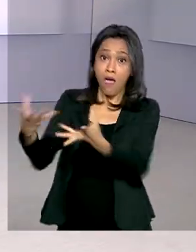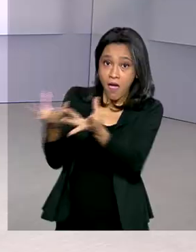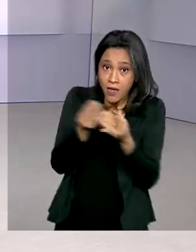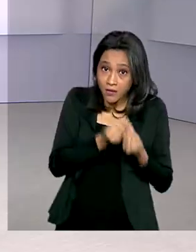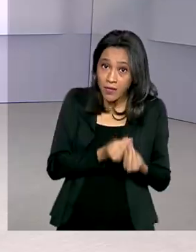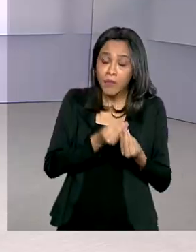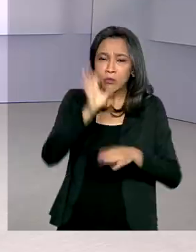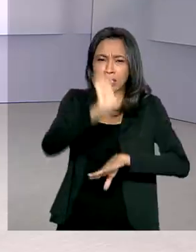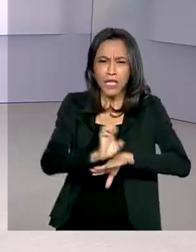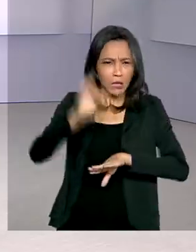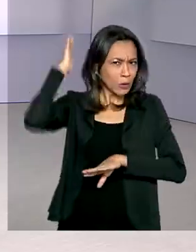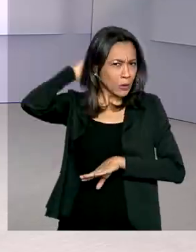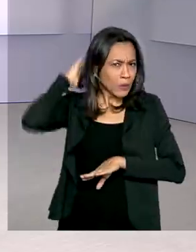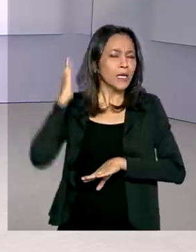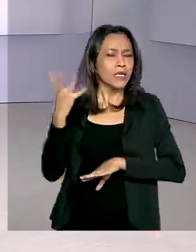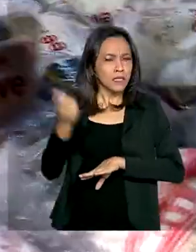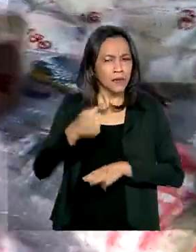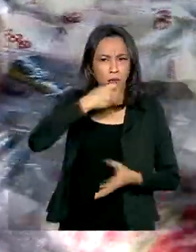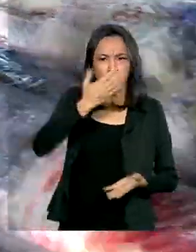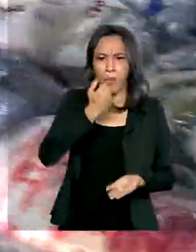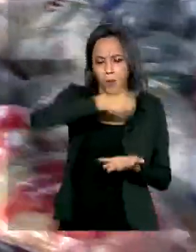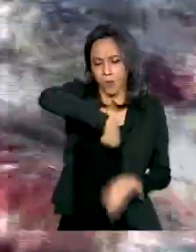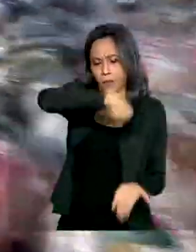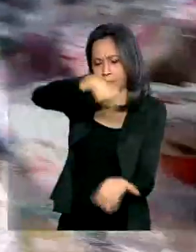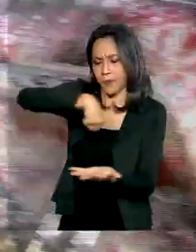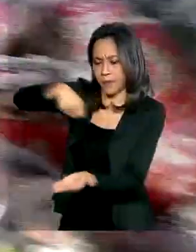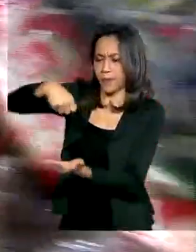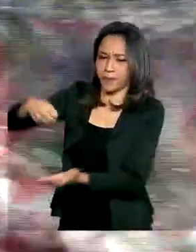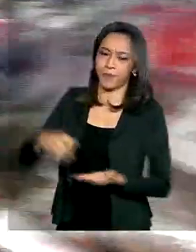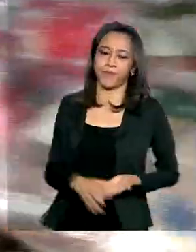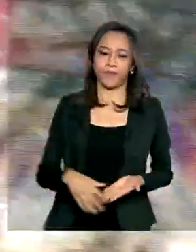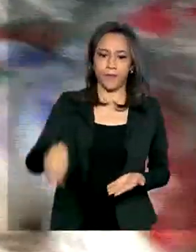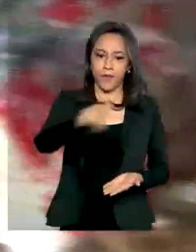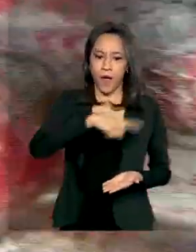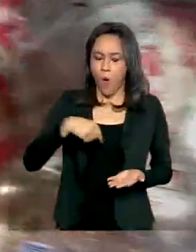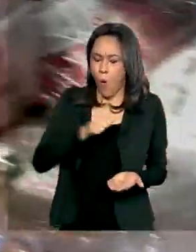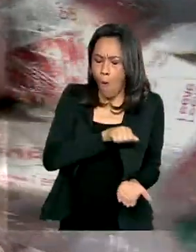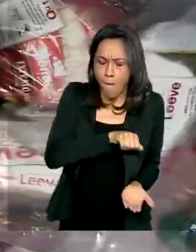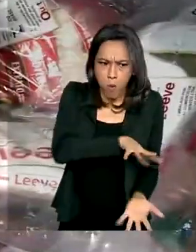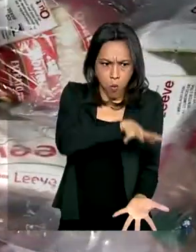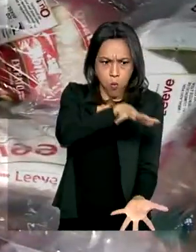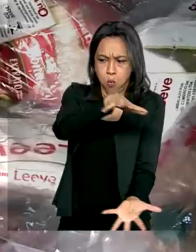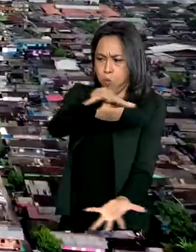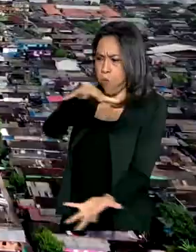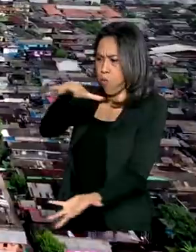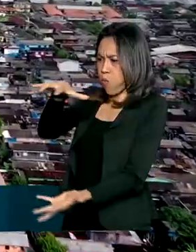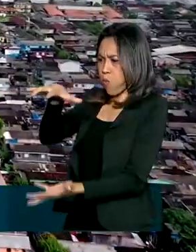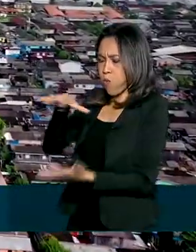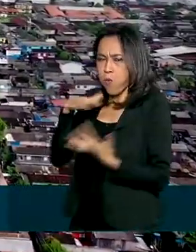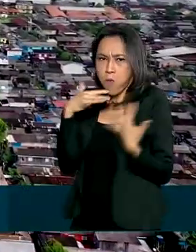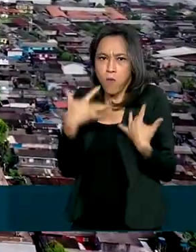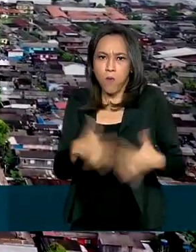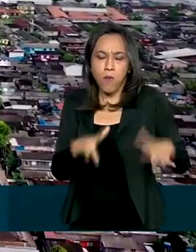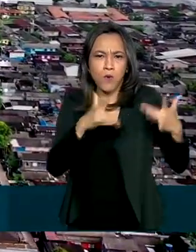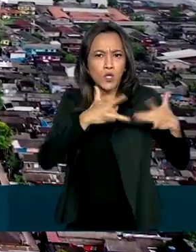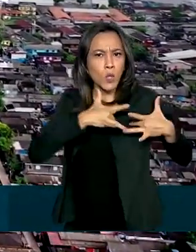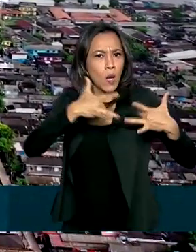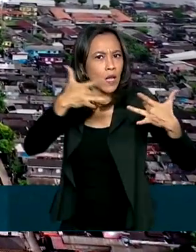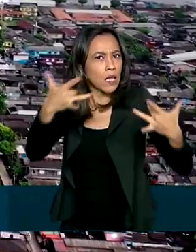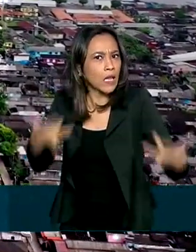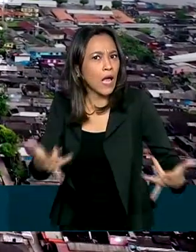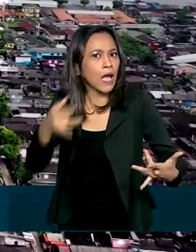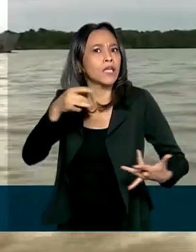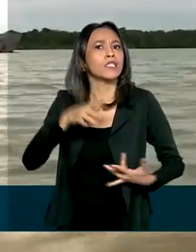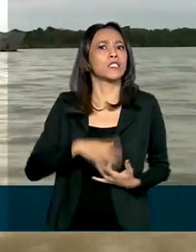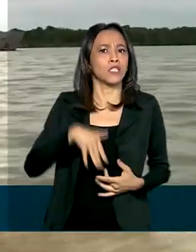do projeto Abrácio Marajó. Uma verdadeira epopeia de solidariedade que cruzou o Brasil de Sudeste